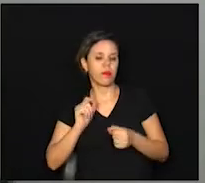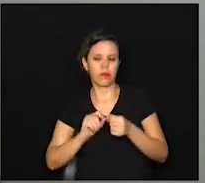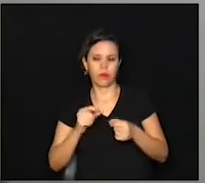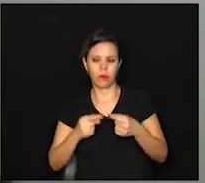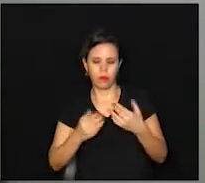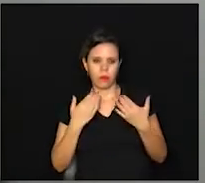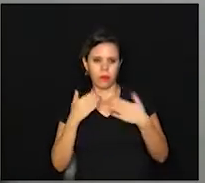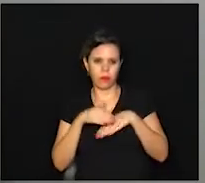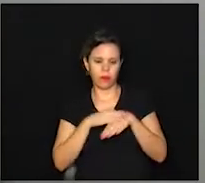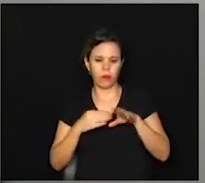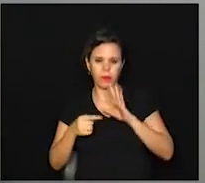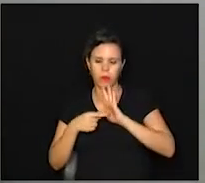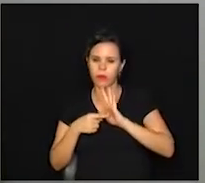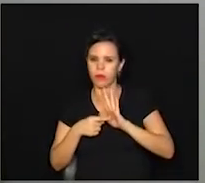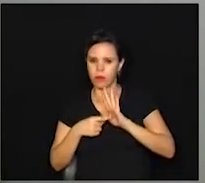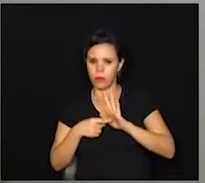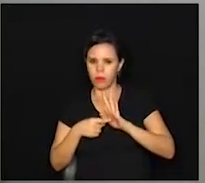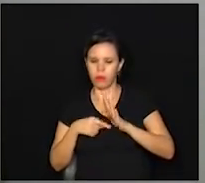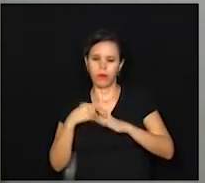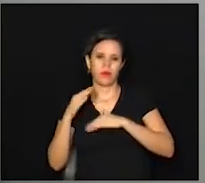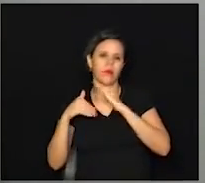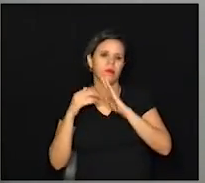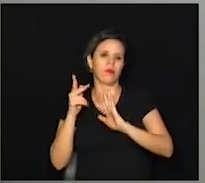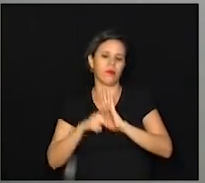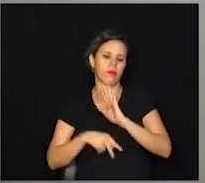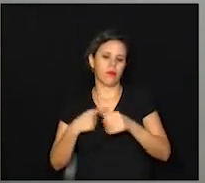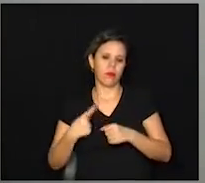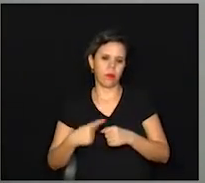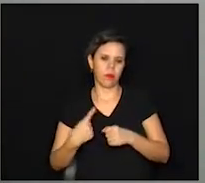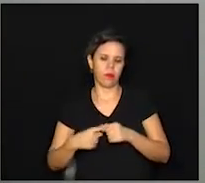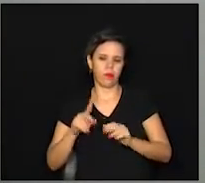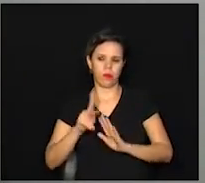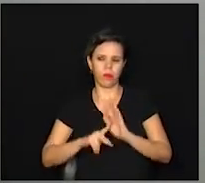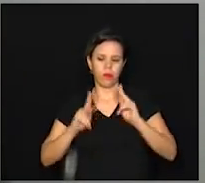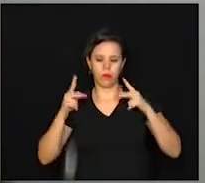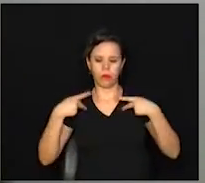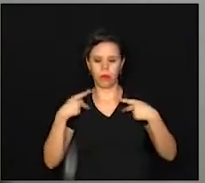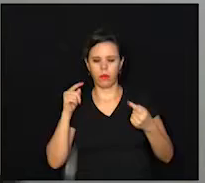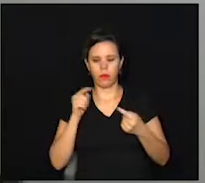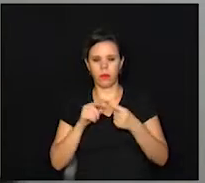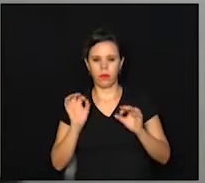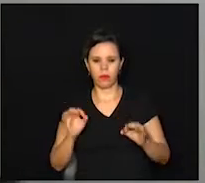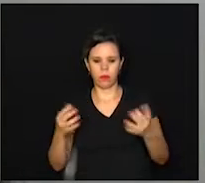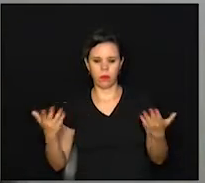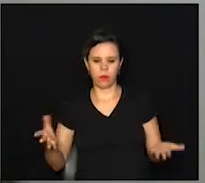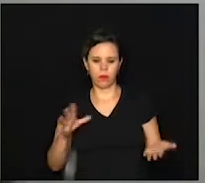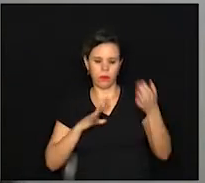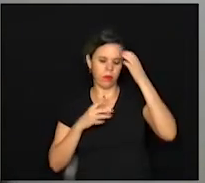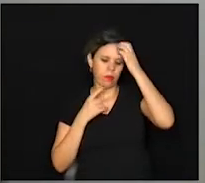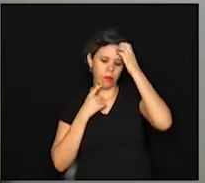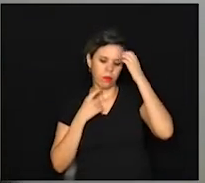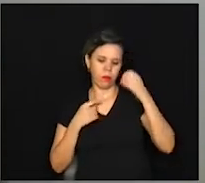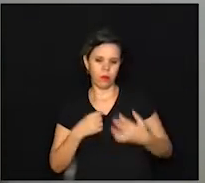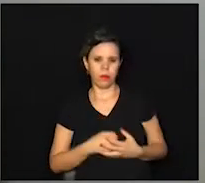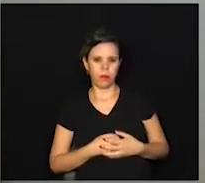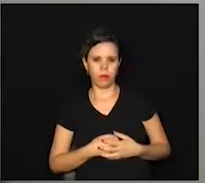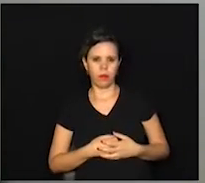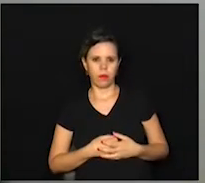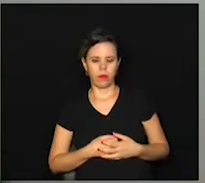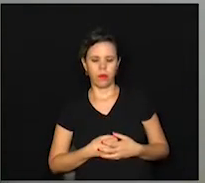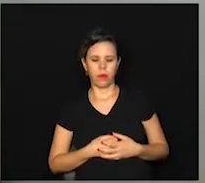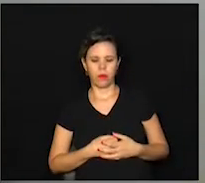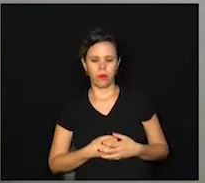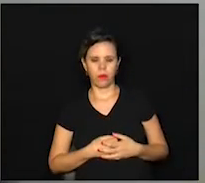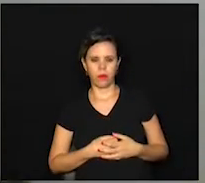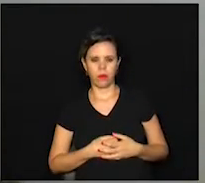gente apontar, né, e construir um plano municipal de direitos humanos como um ideal a que a cidade de Campinas persegue,